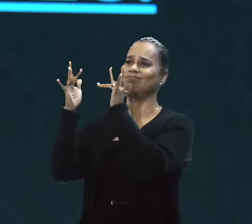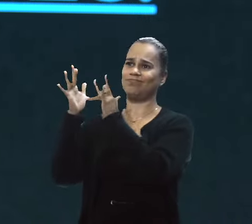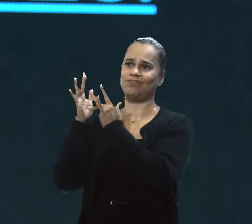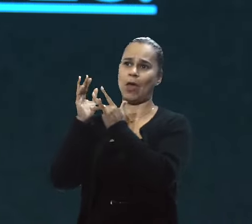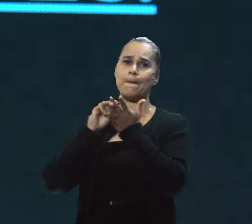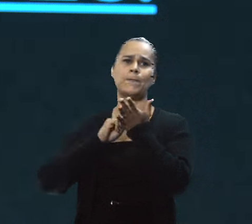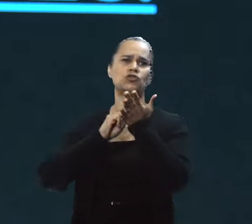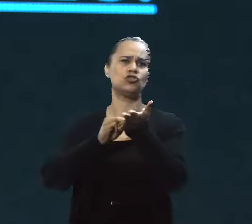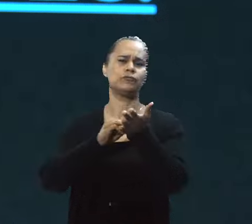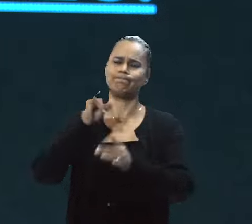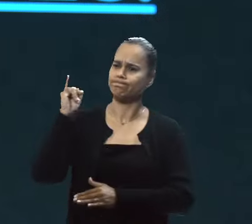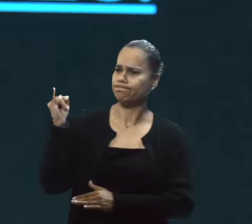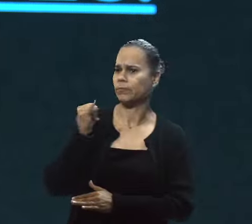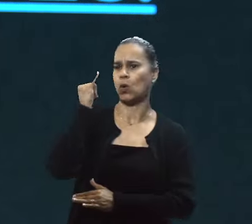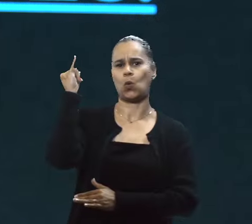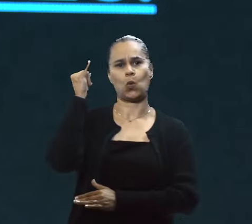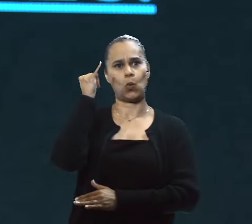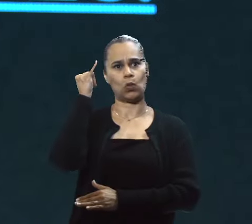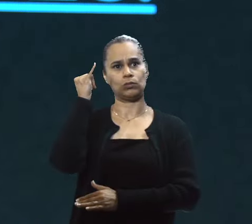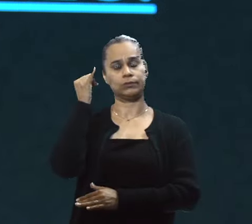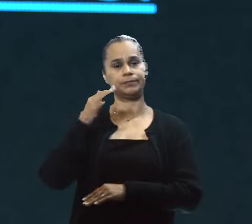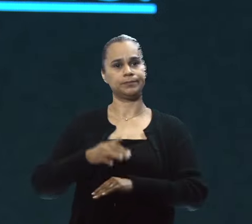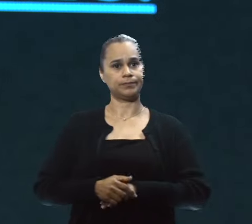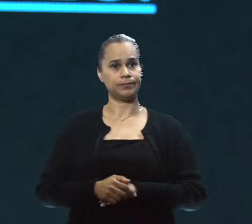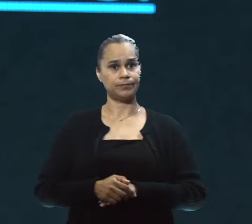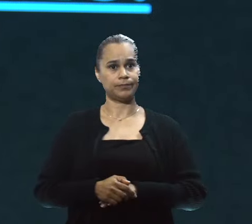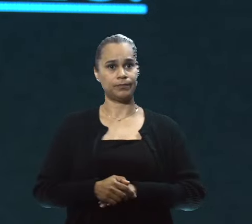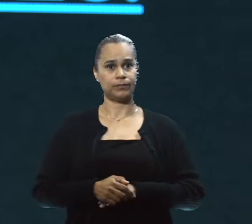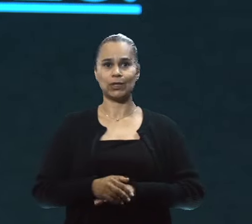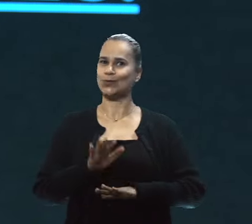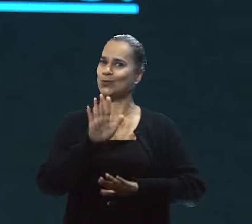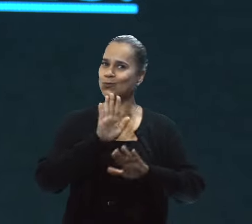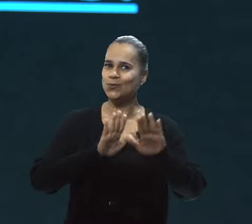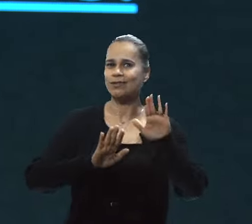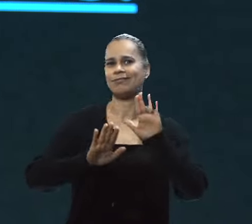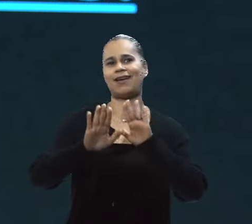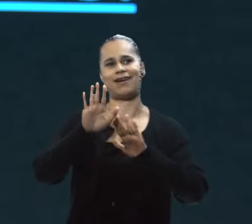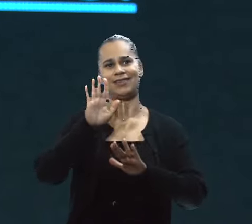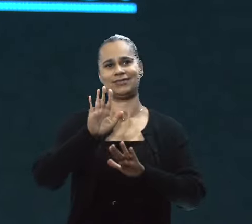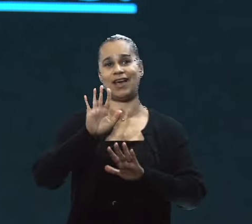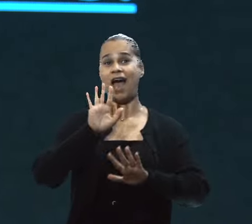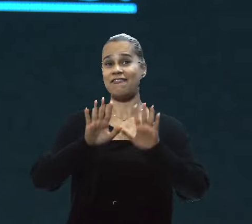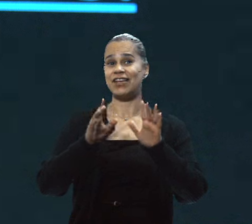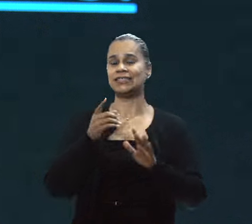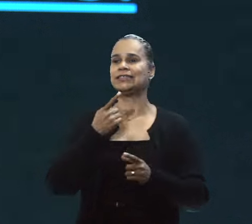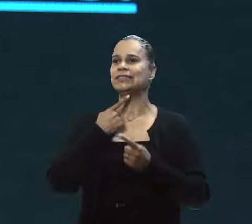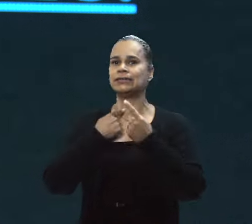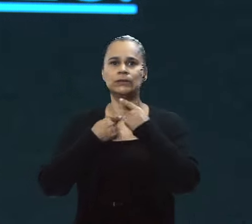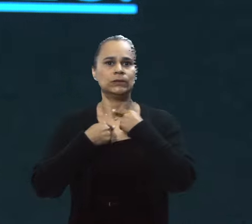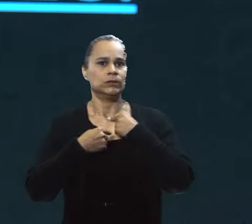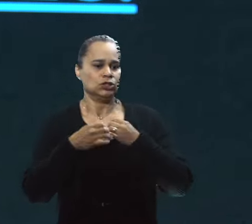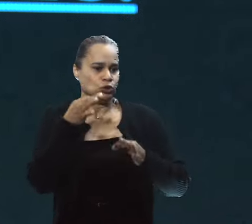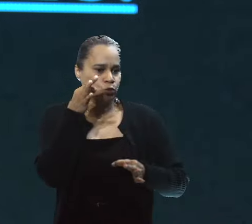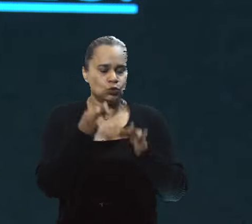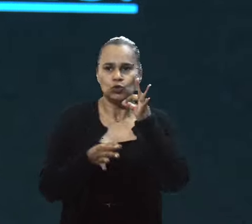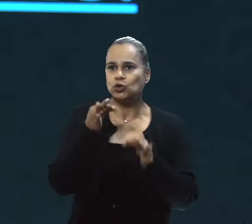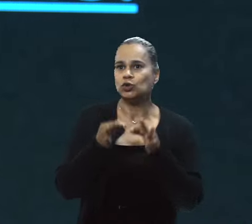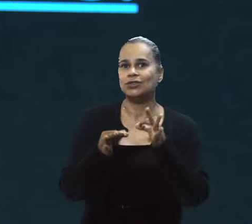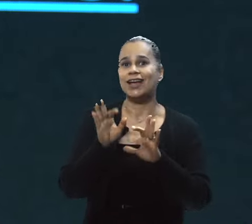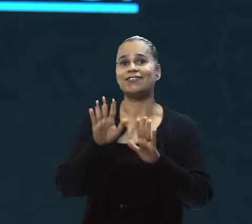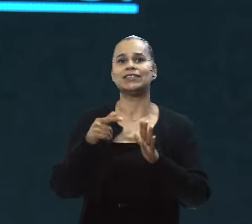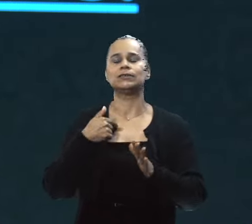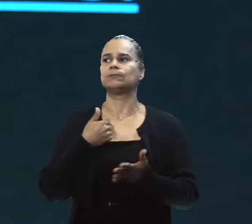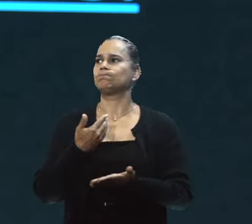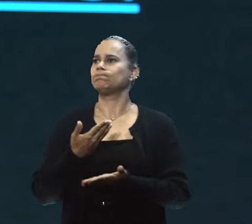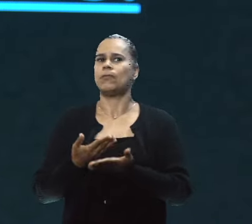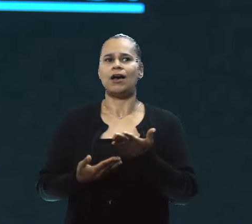Motivos nobres. Cuidado, a sede por justiça às vezes nos faz nos perder. Eu